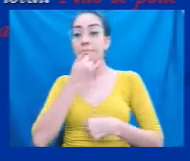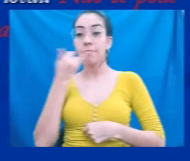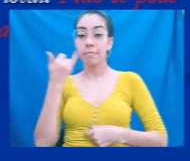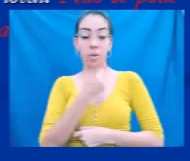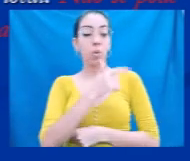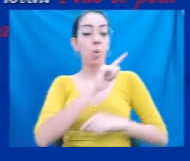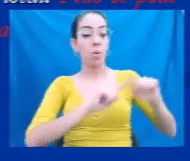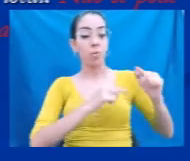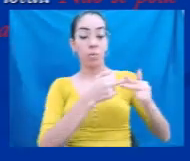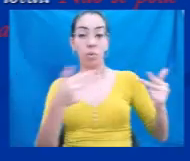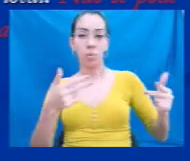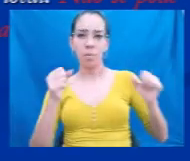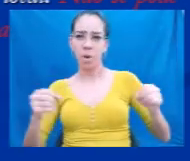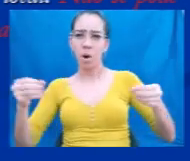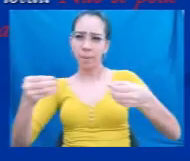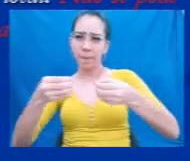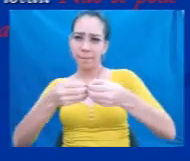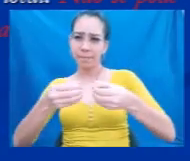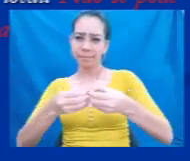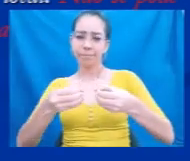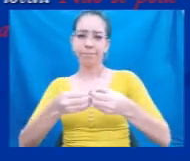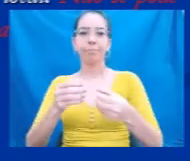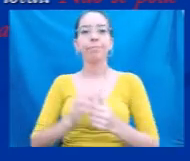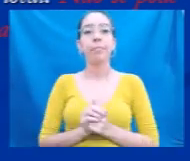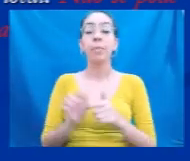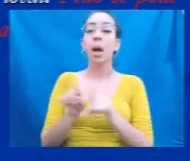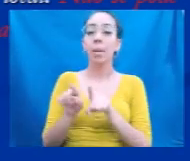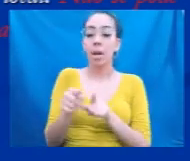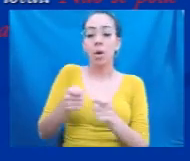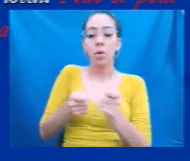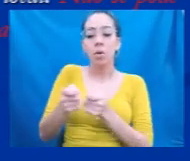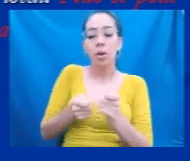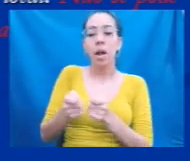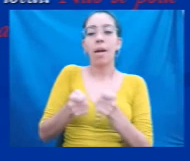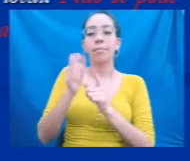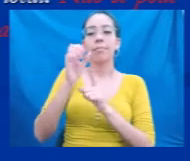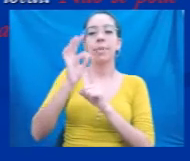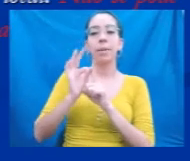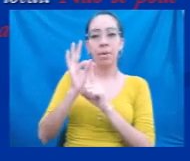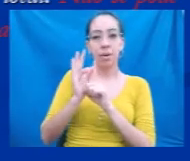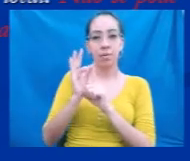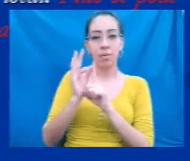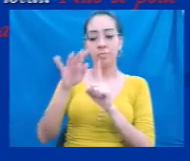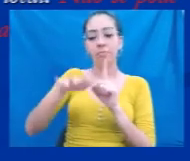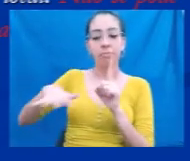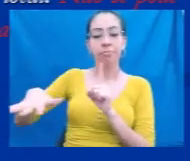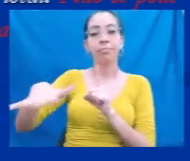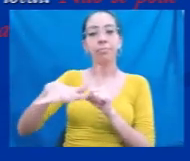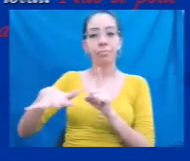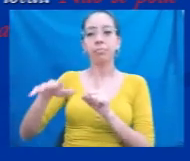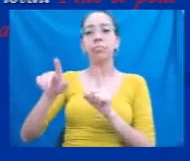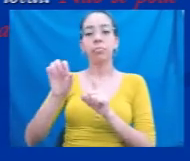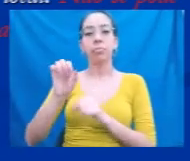ser armazenados. Também devem ser controladas todas as condições de temperatura do ambiente onde esses produtos vão ser armazenados,